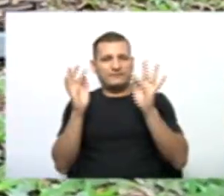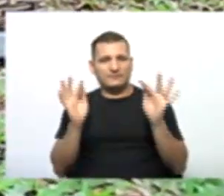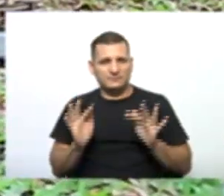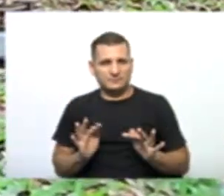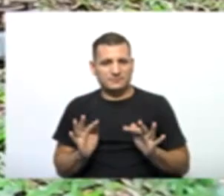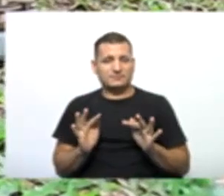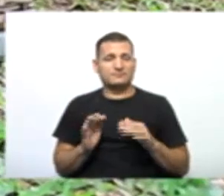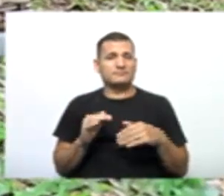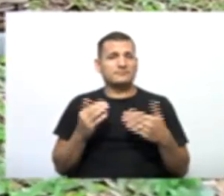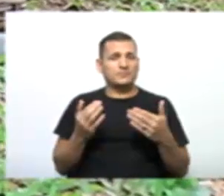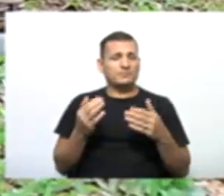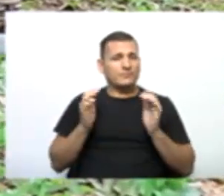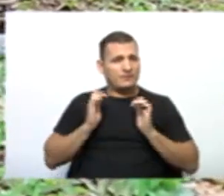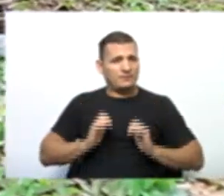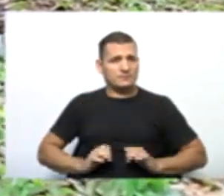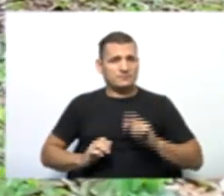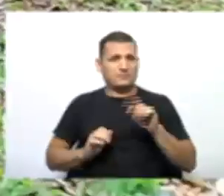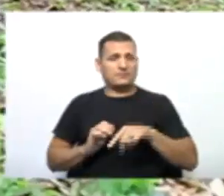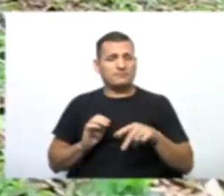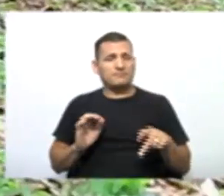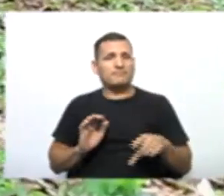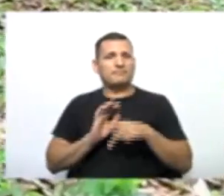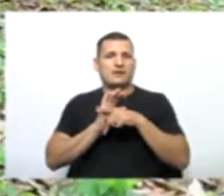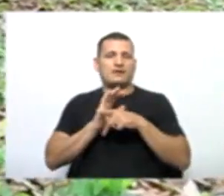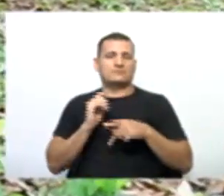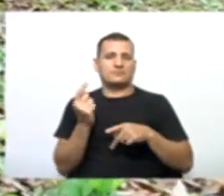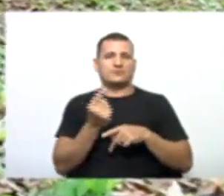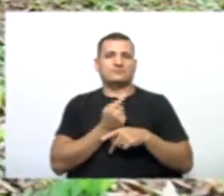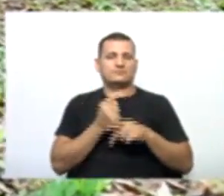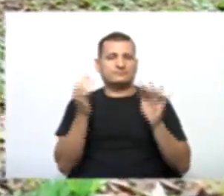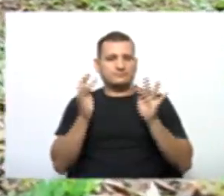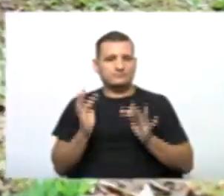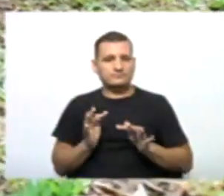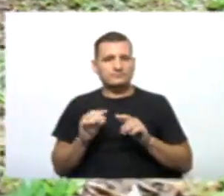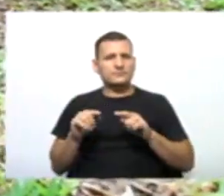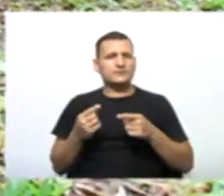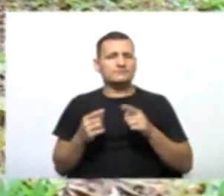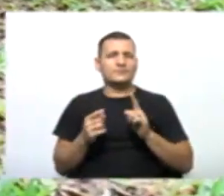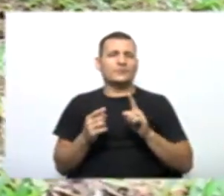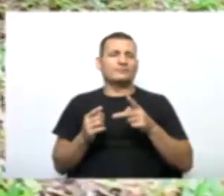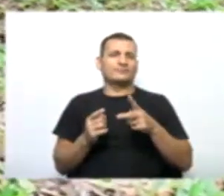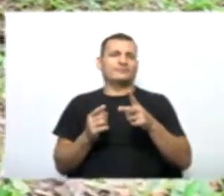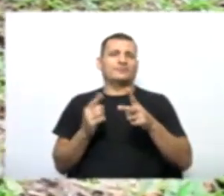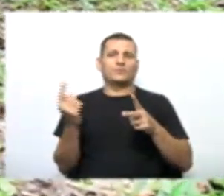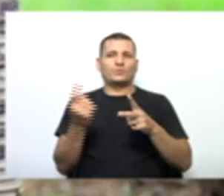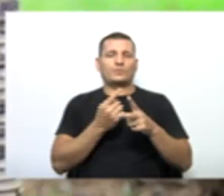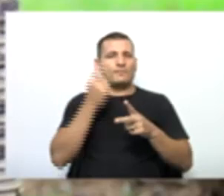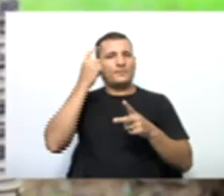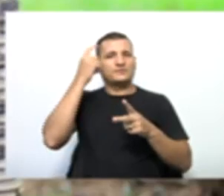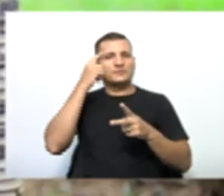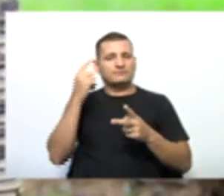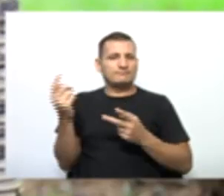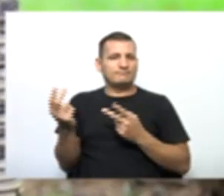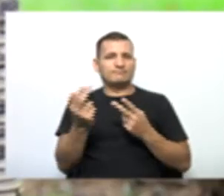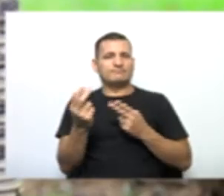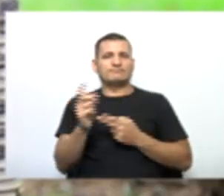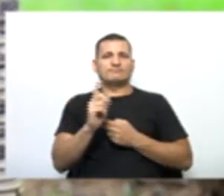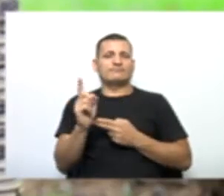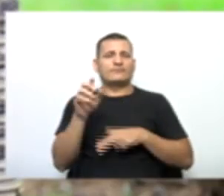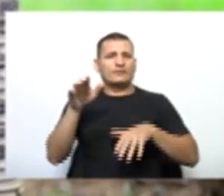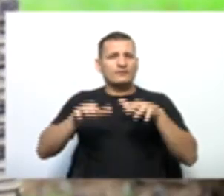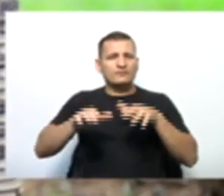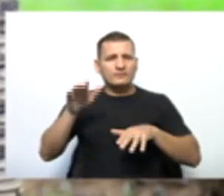na verdade, a ética seria para a gente ser feliz. Só que você vê que nem sempre a gente pensa dessa maneira. Ou seja, às vezes a ética ela